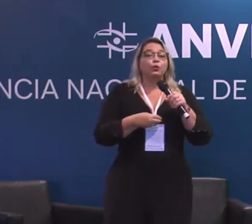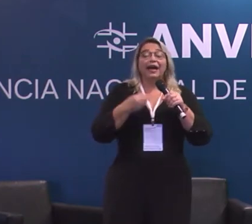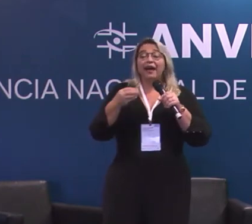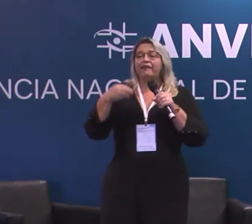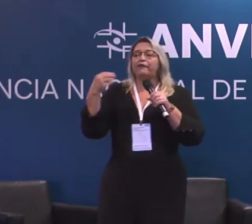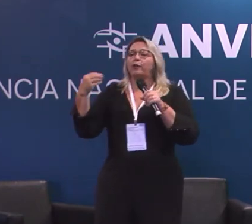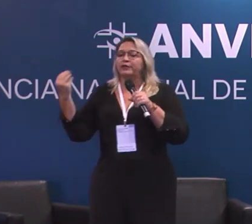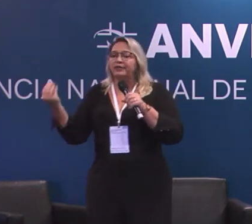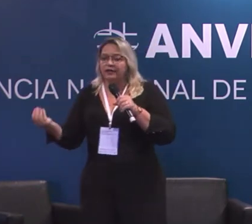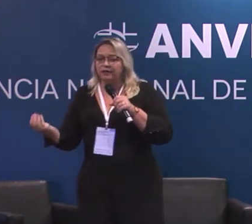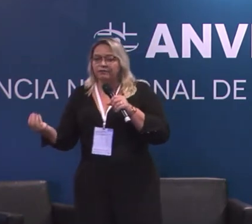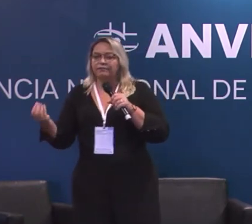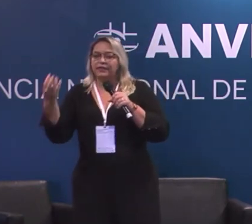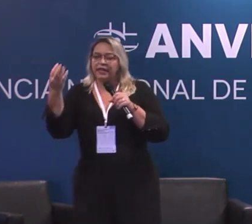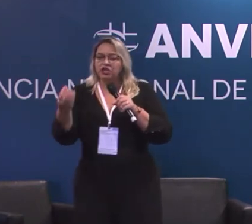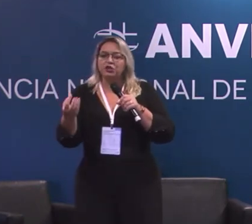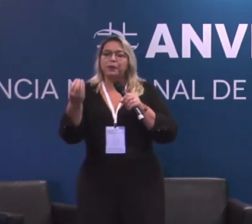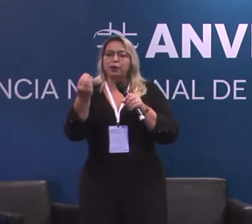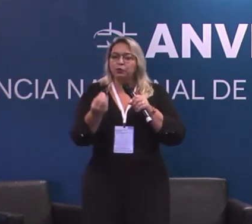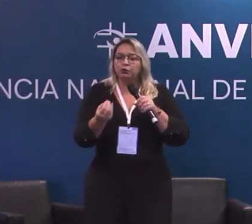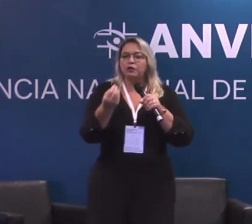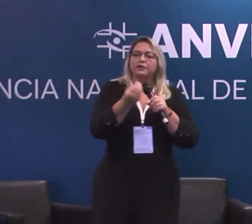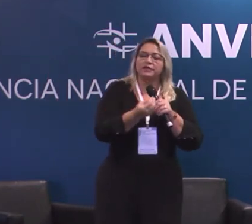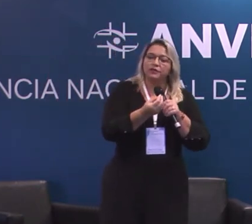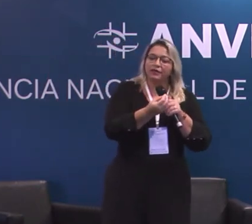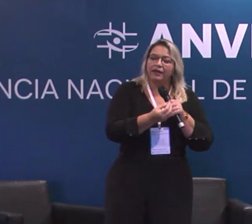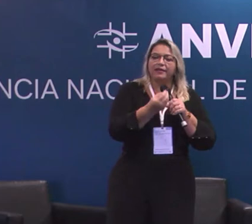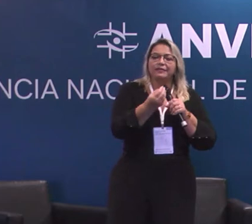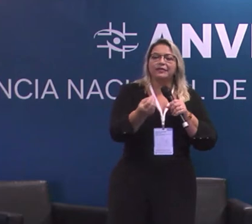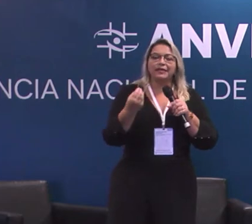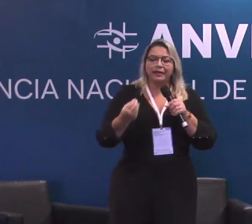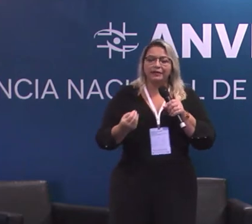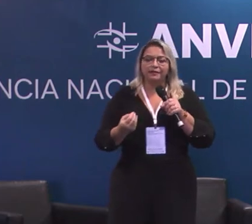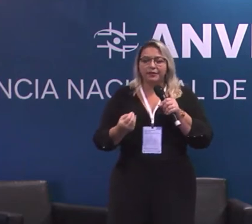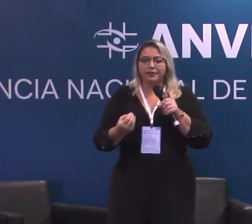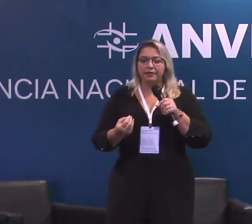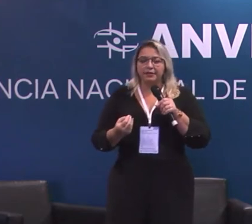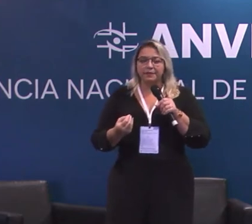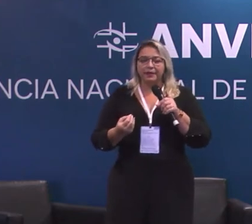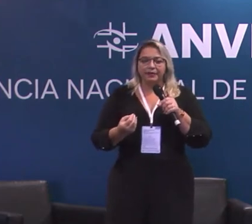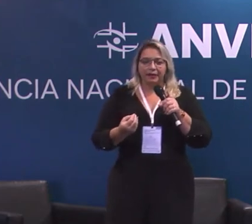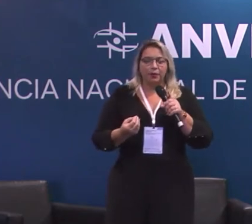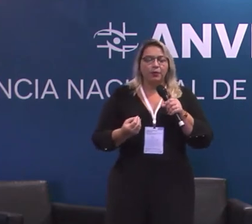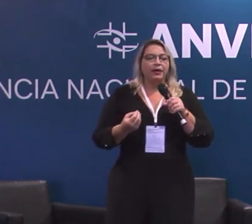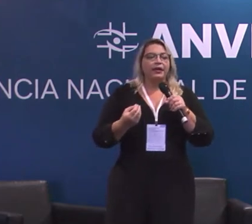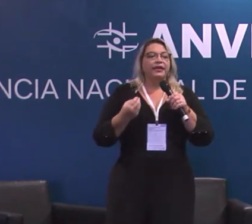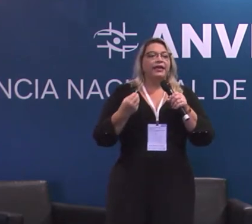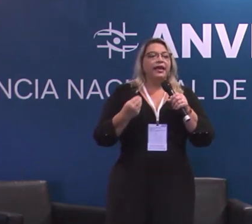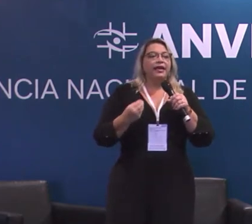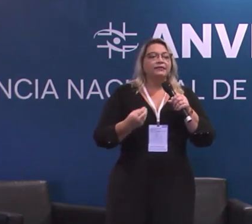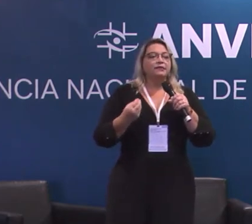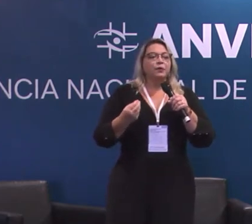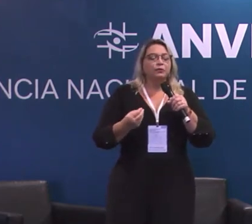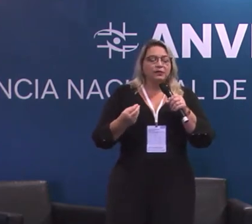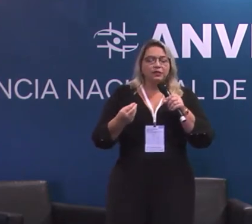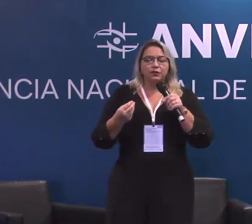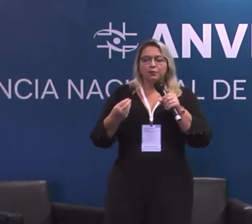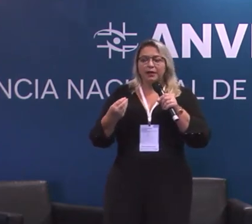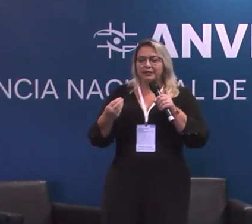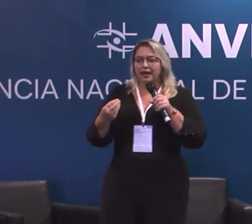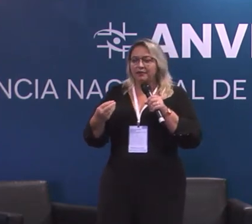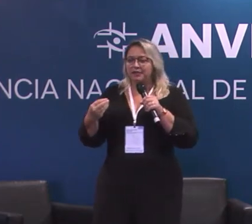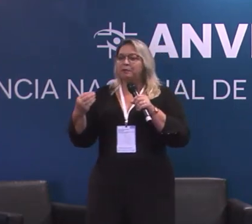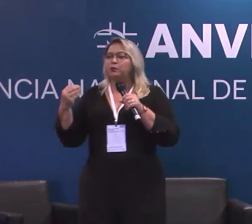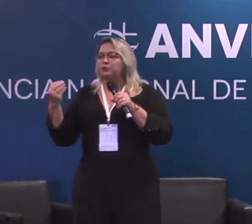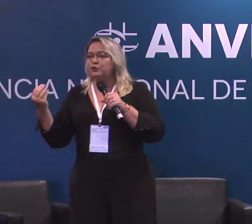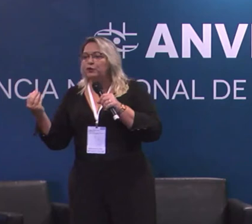da evolução deste produto que vocês vão entregar à sociedade de vocês. Tá bom? E aí esses produtos eles foram baseados